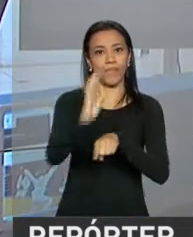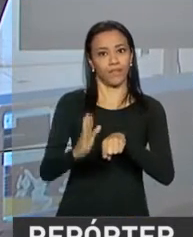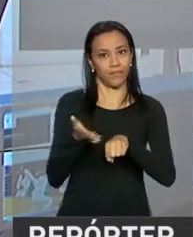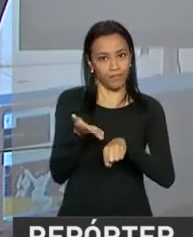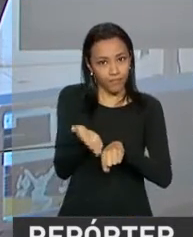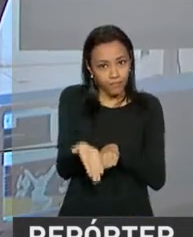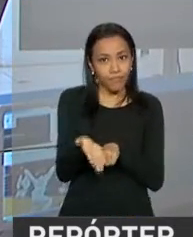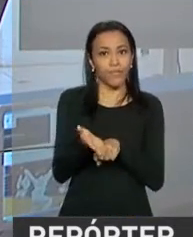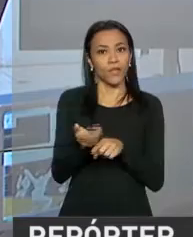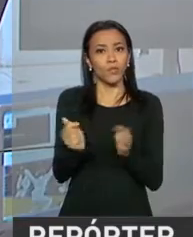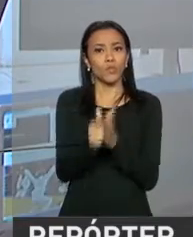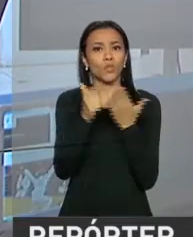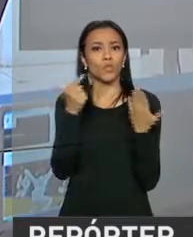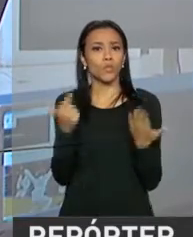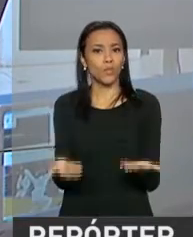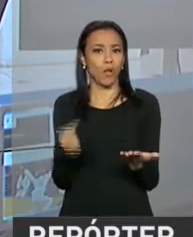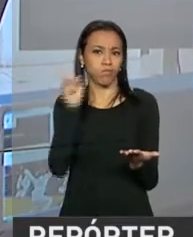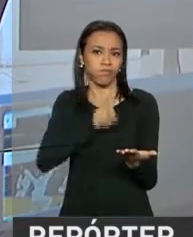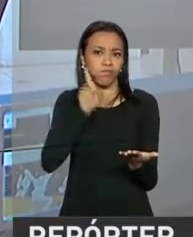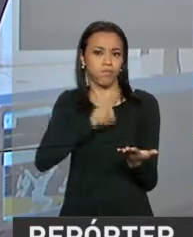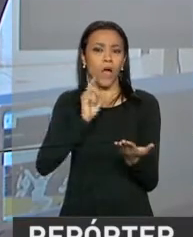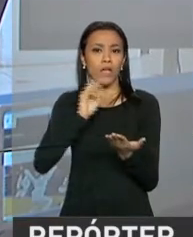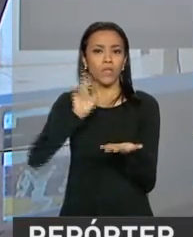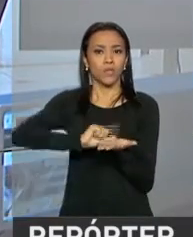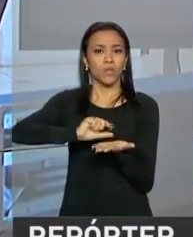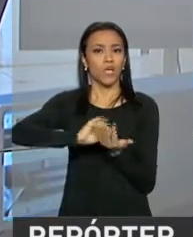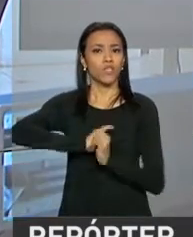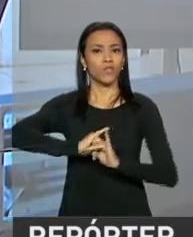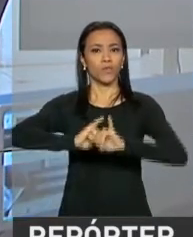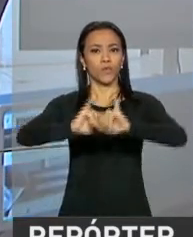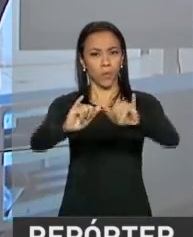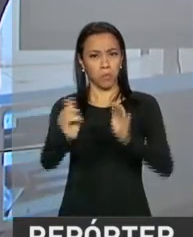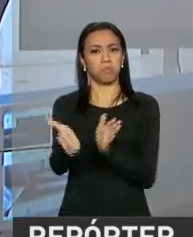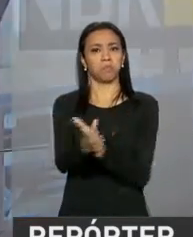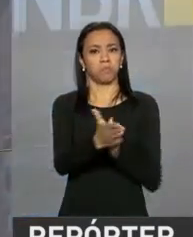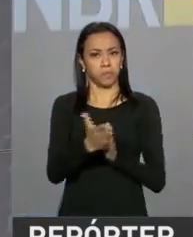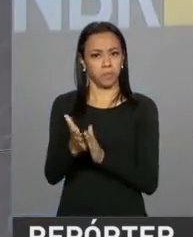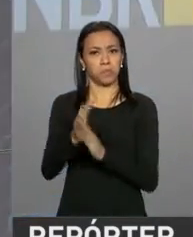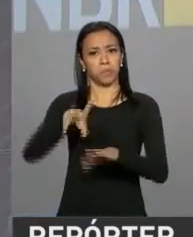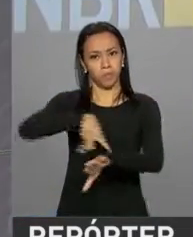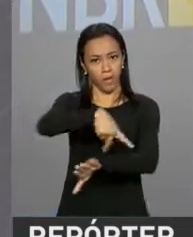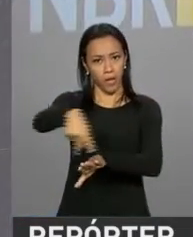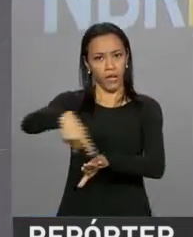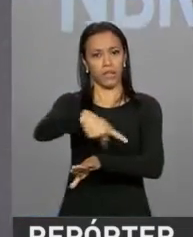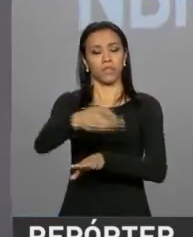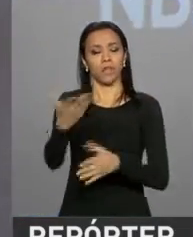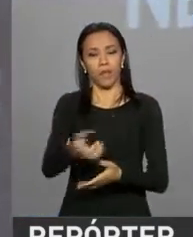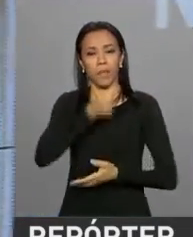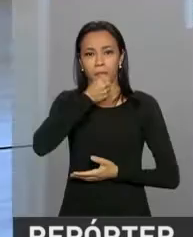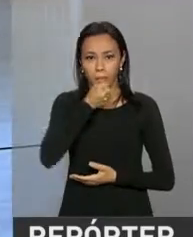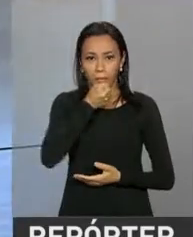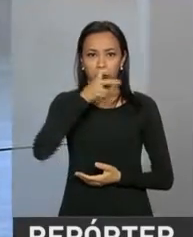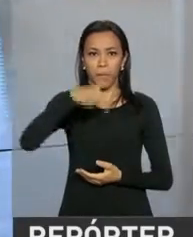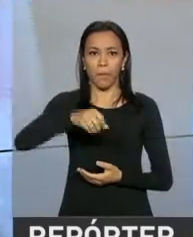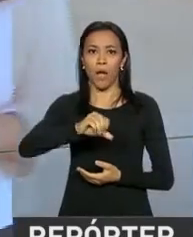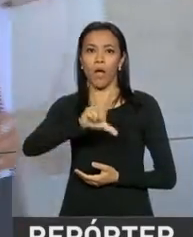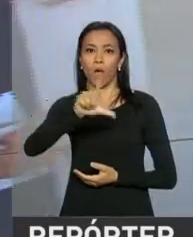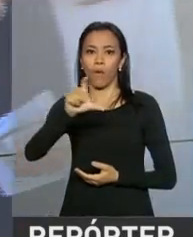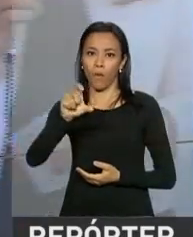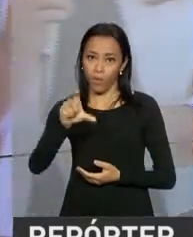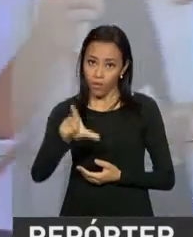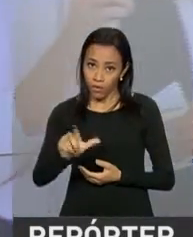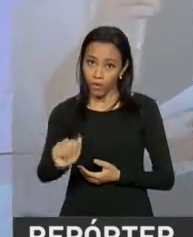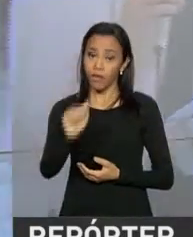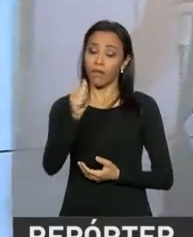brasil um jornal americano publicou um artigo em que elogia o país vamos então conversar com a repórter paula de hoje que tem as informações